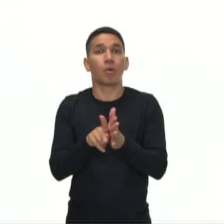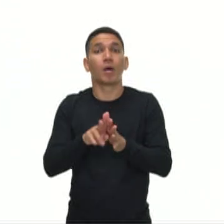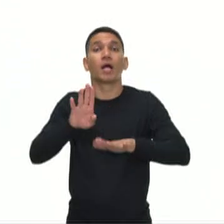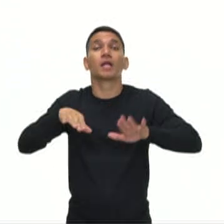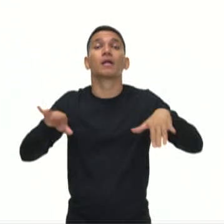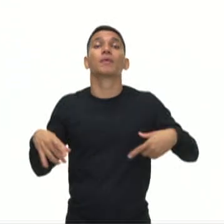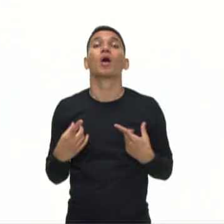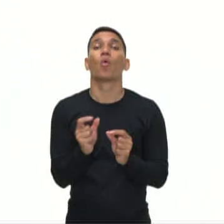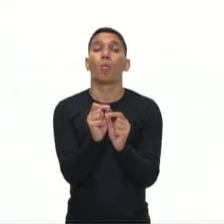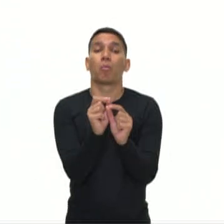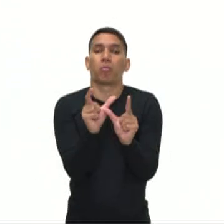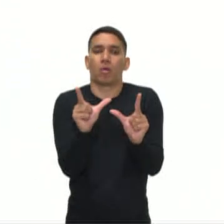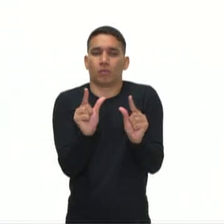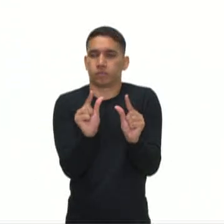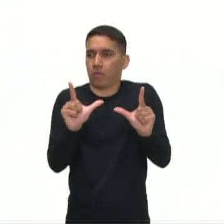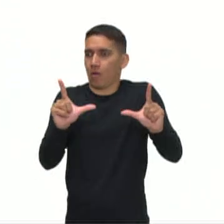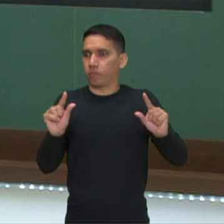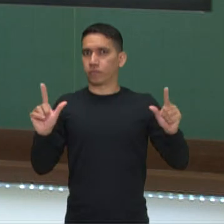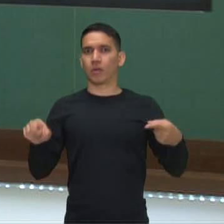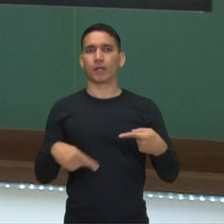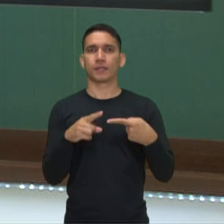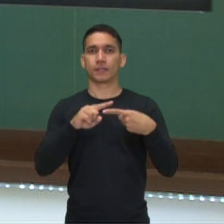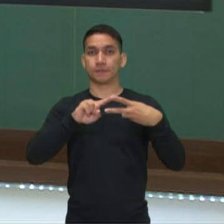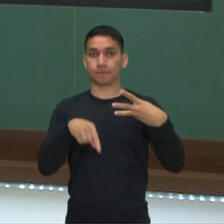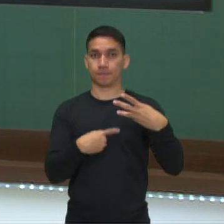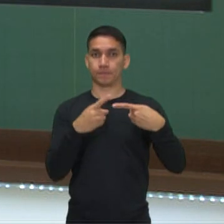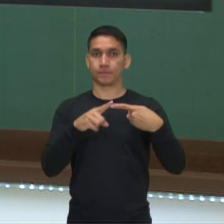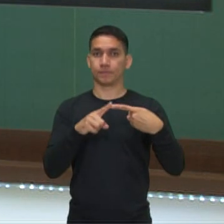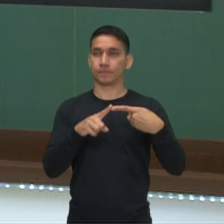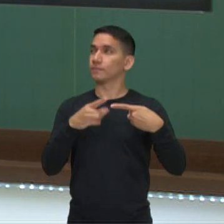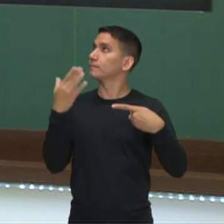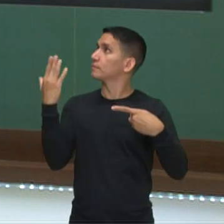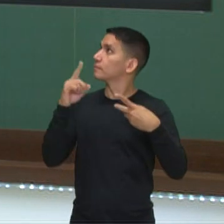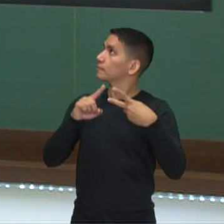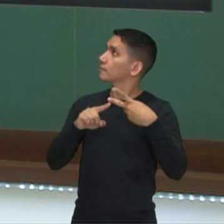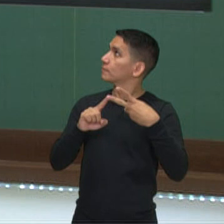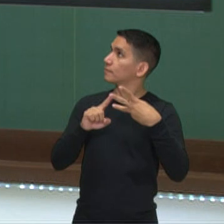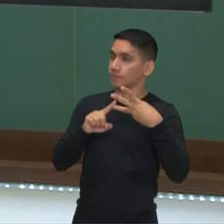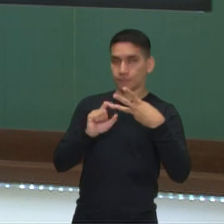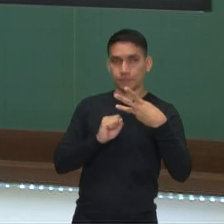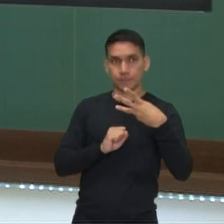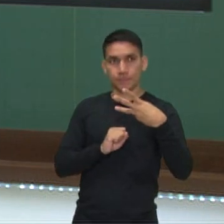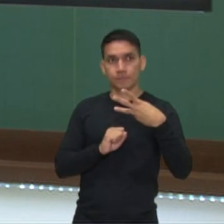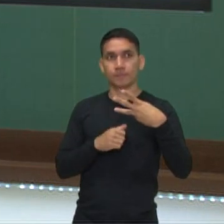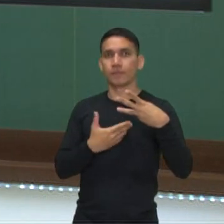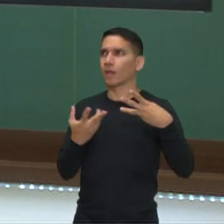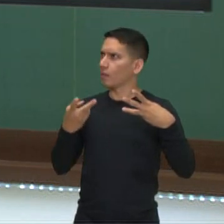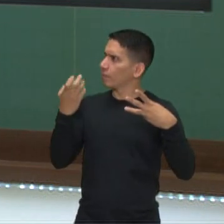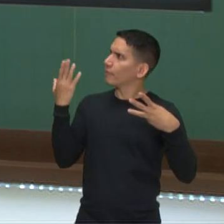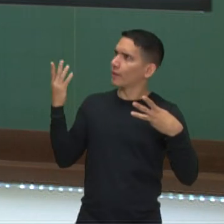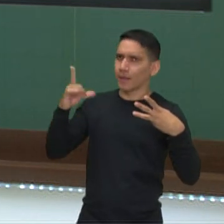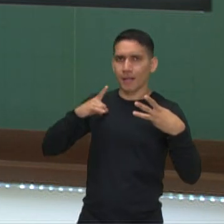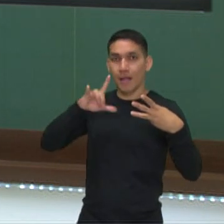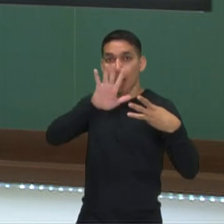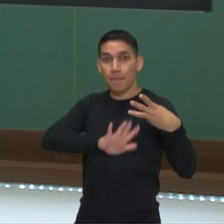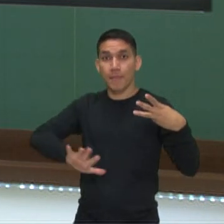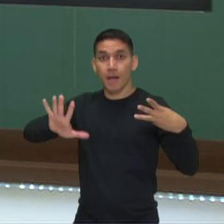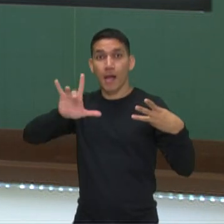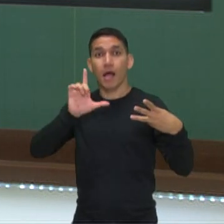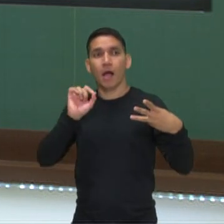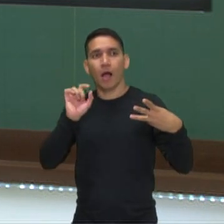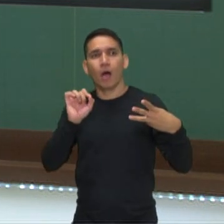com o seu tamanho. Nós temos 3, areia, silt e argila. Reparem na imagem, nós